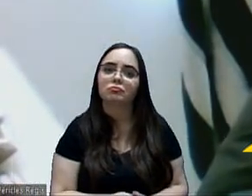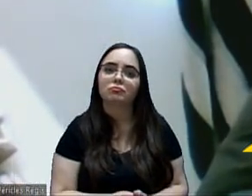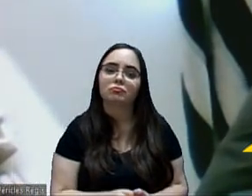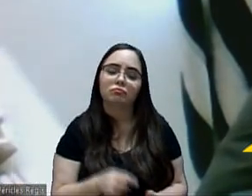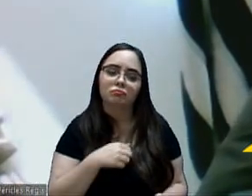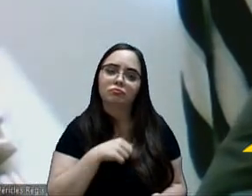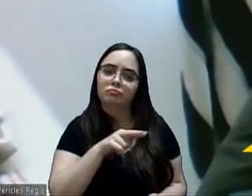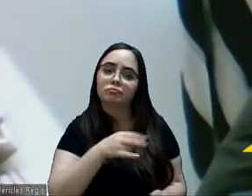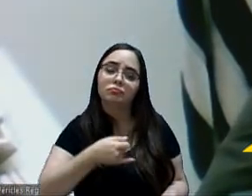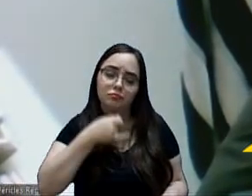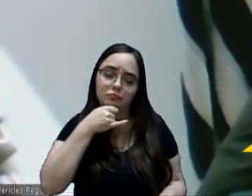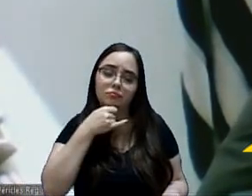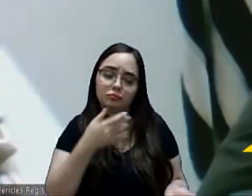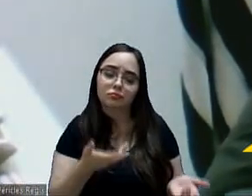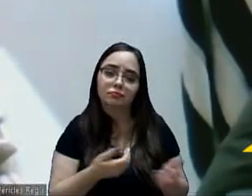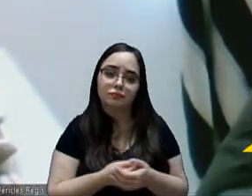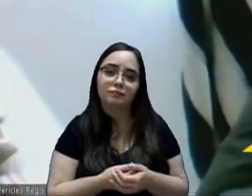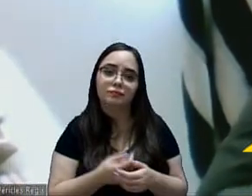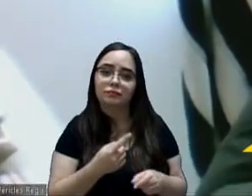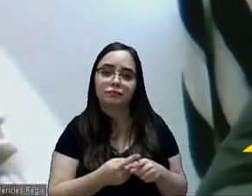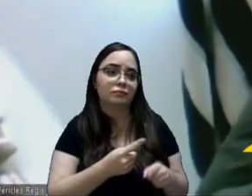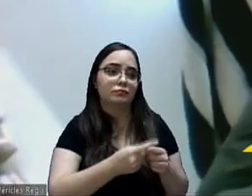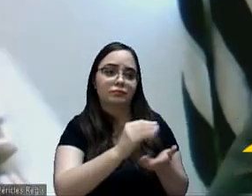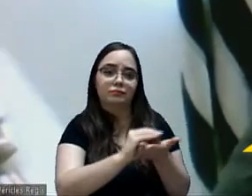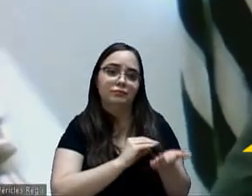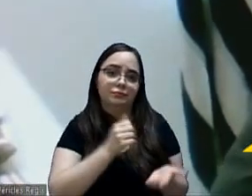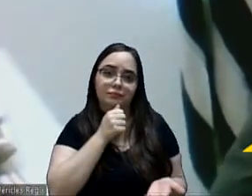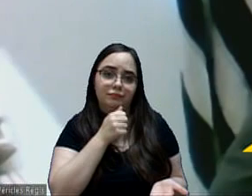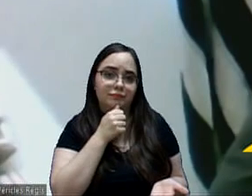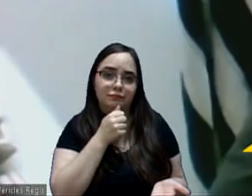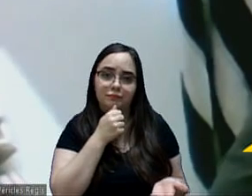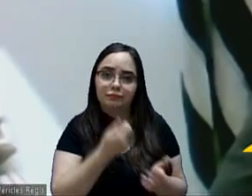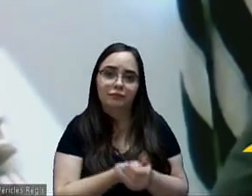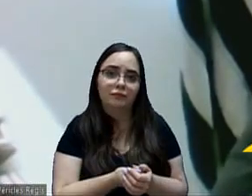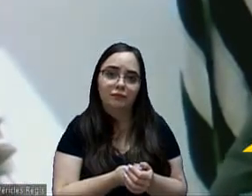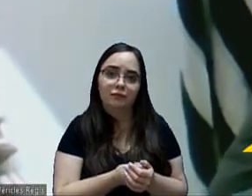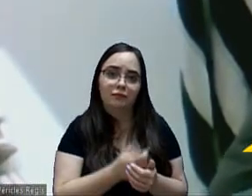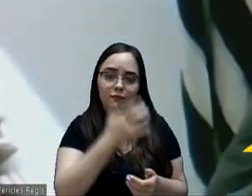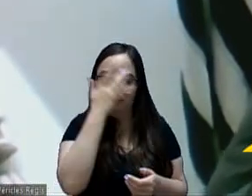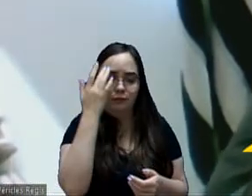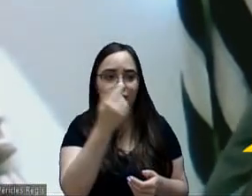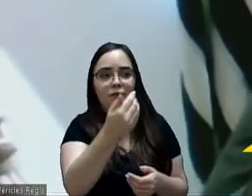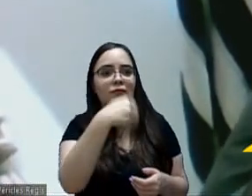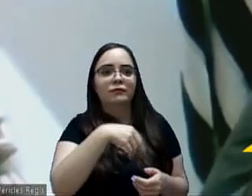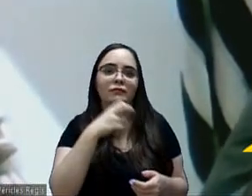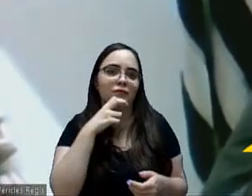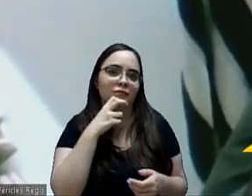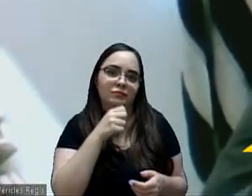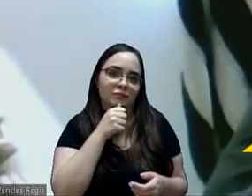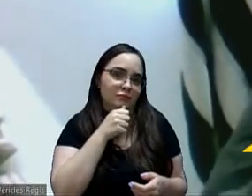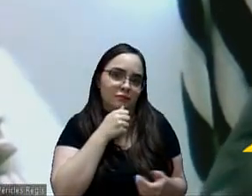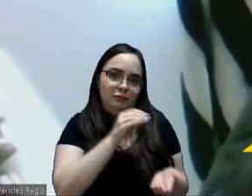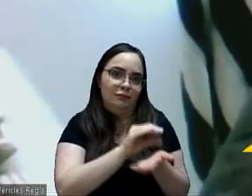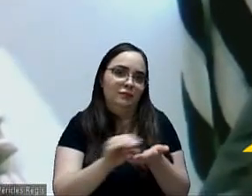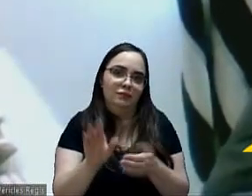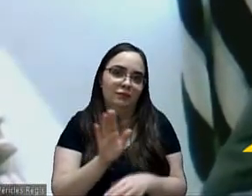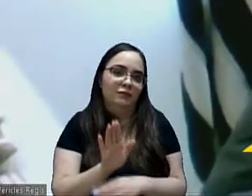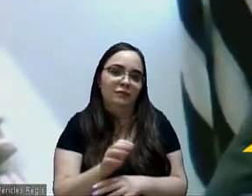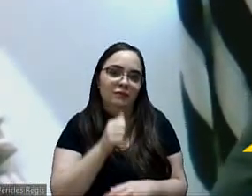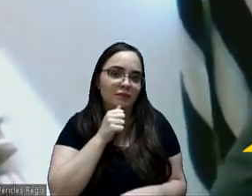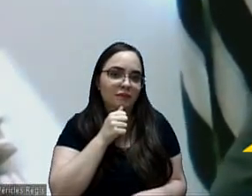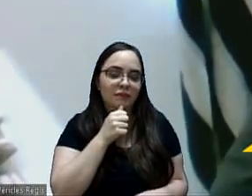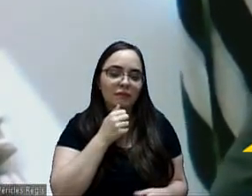Me entristece saber que não chegou ainda, que esse pessoal ainda não chegou aqui em Sorocaba, que essas empresas